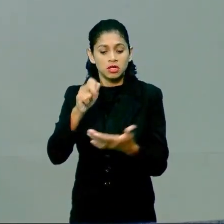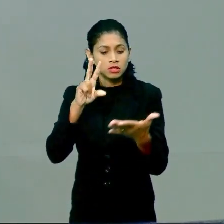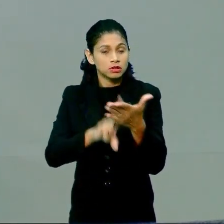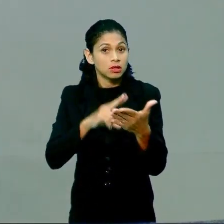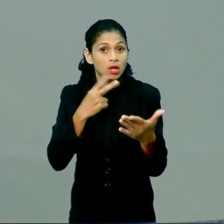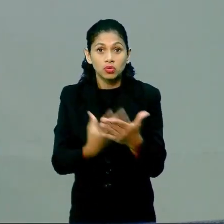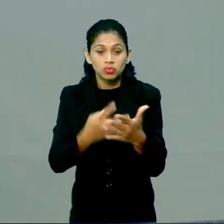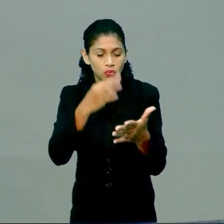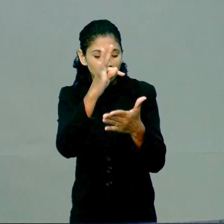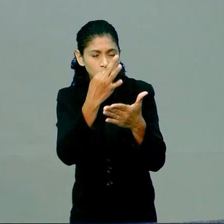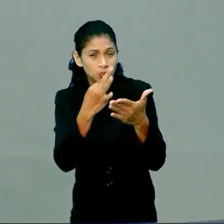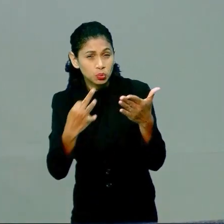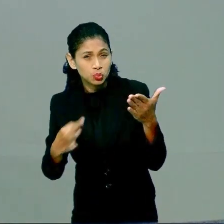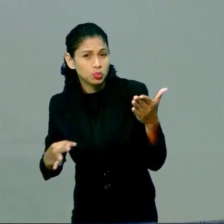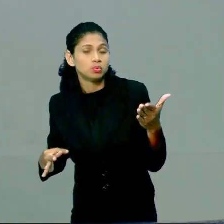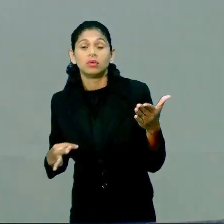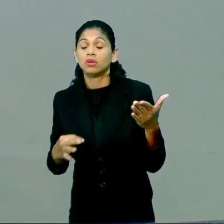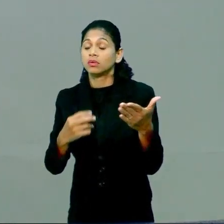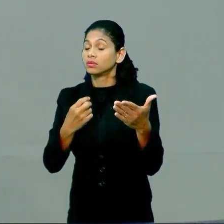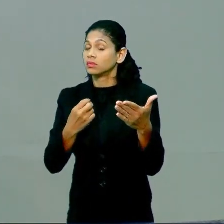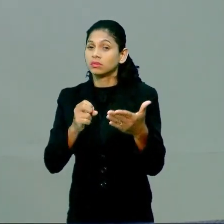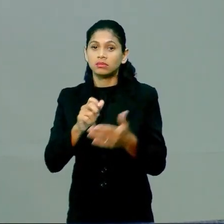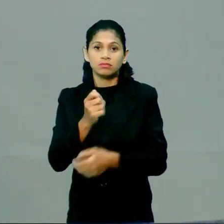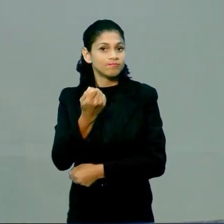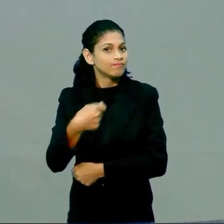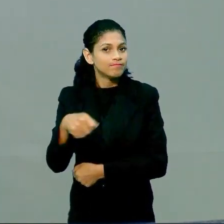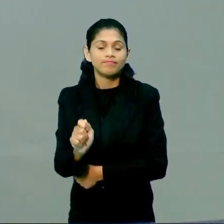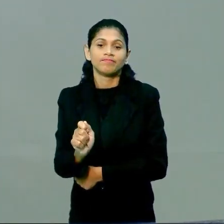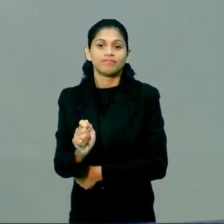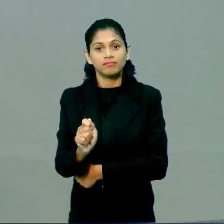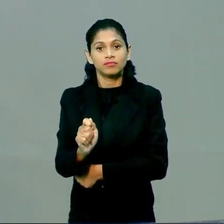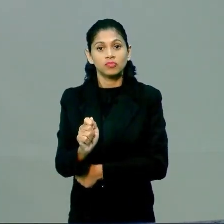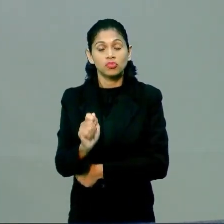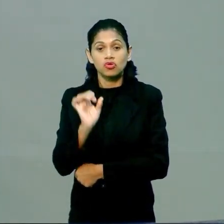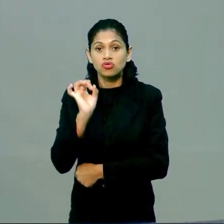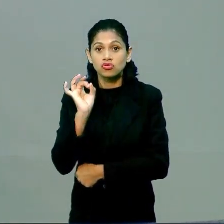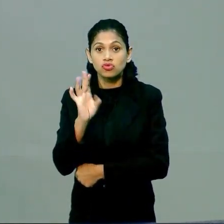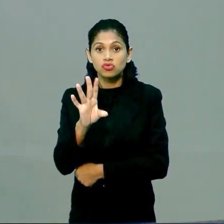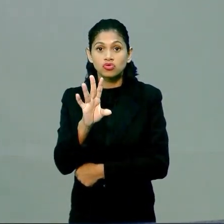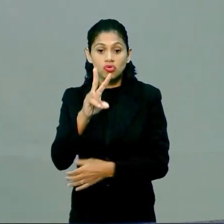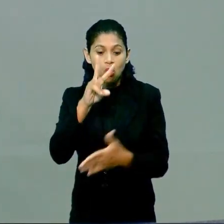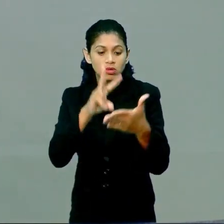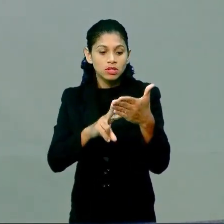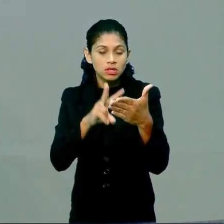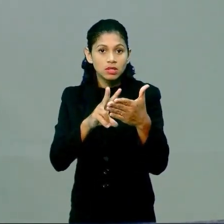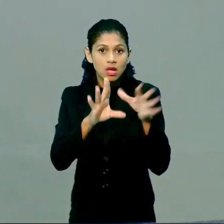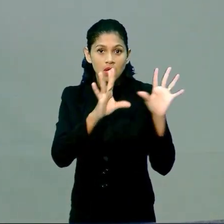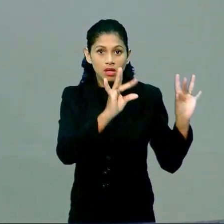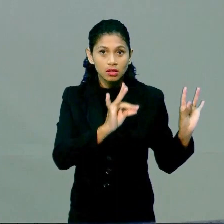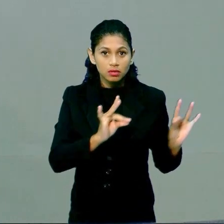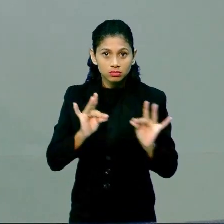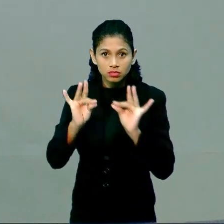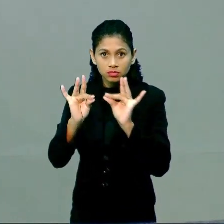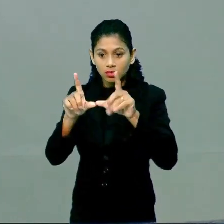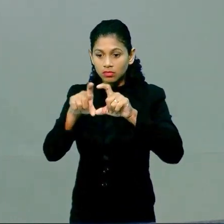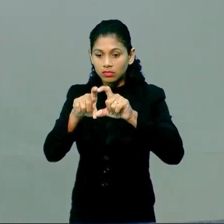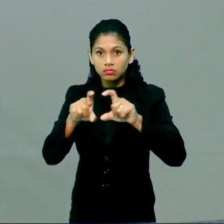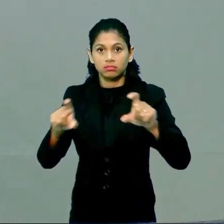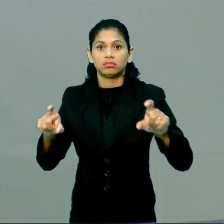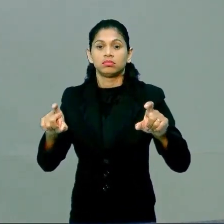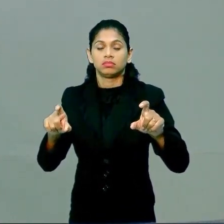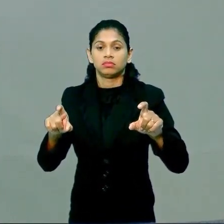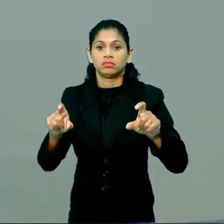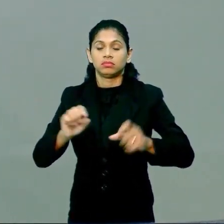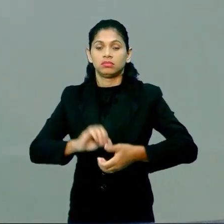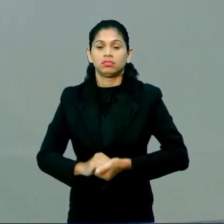ah Professor mas eu não sei o que que diz o trecho aí então o que que eu vou fazer não sei nem o que que é trecho Então você vai ler